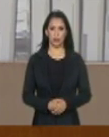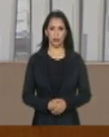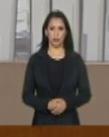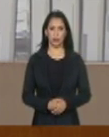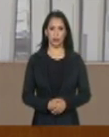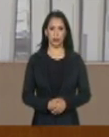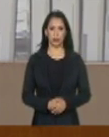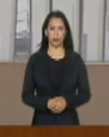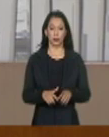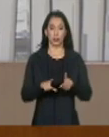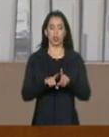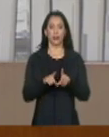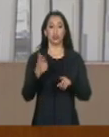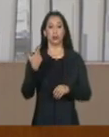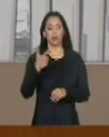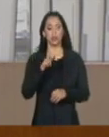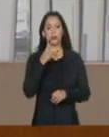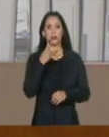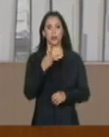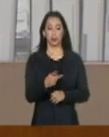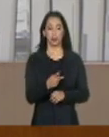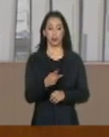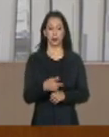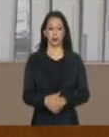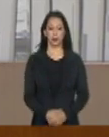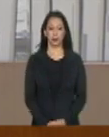E mais uma vez digo,